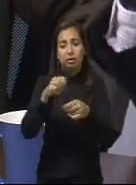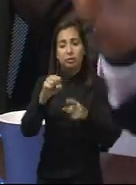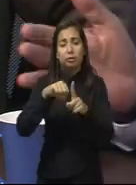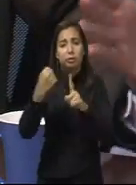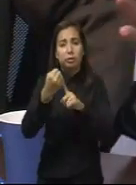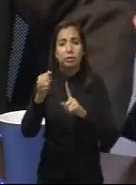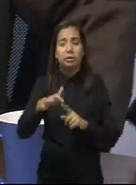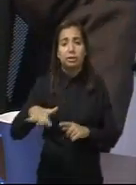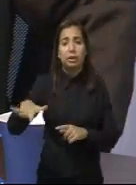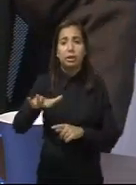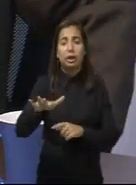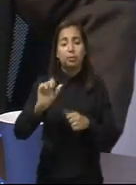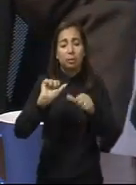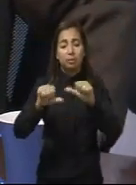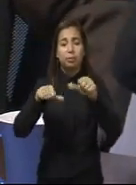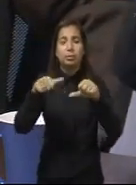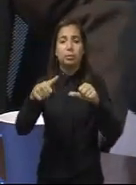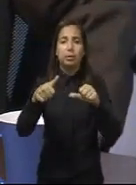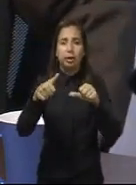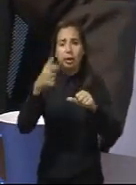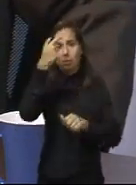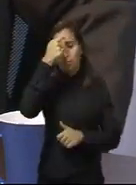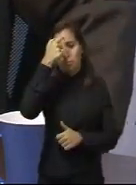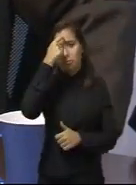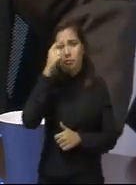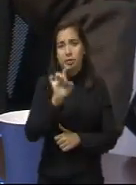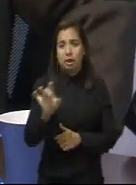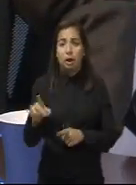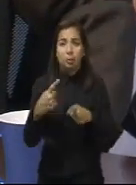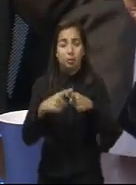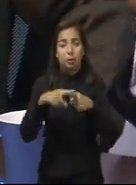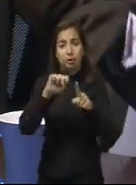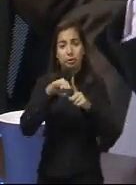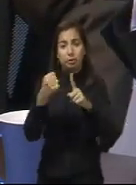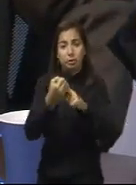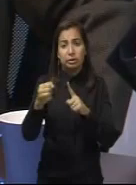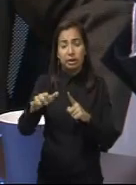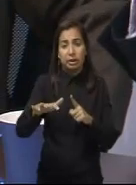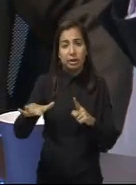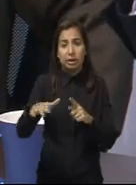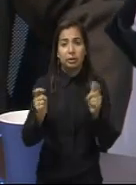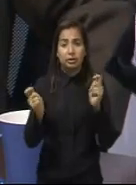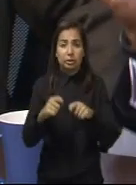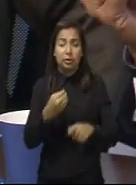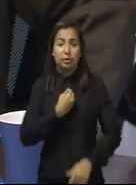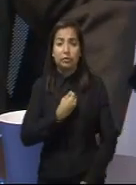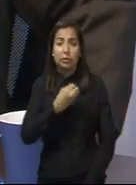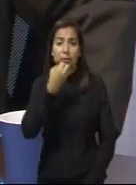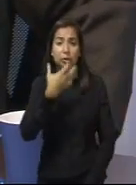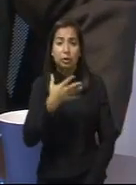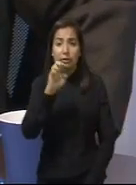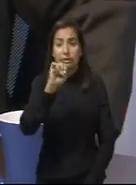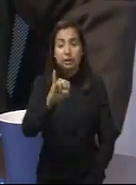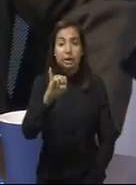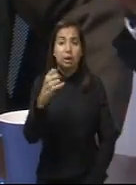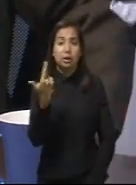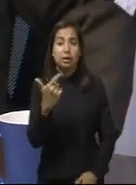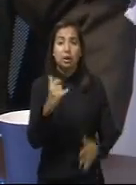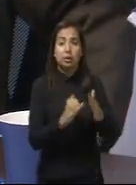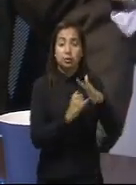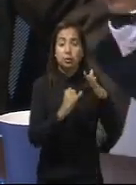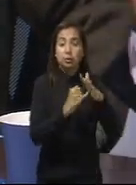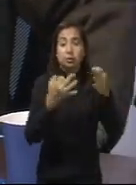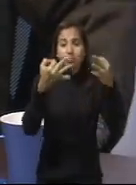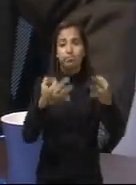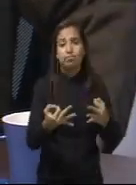esse princípio, que não há sociedade que possa sobreviver se ela não tiver instituições sólidas. O Brasil até agora está